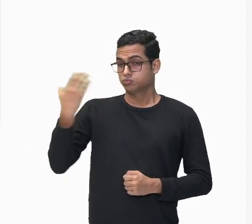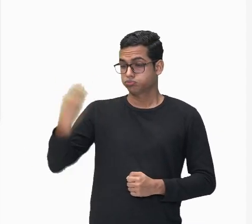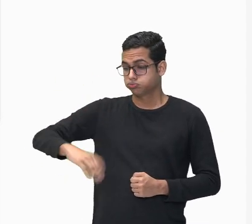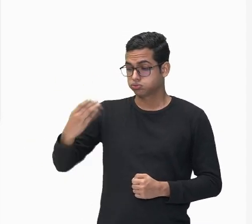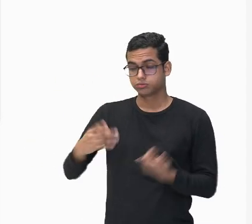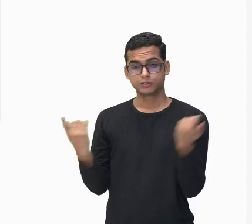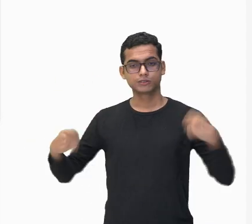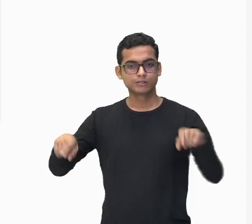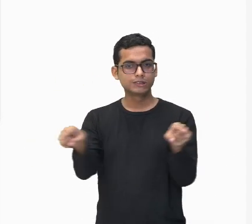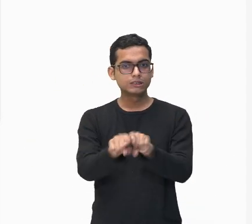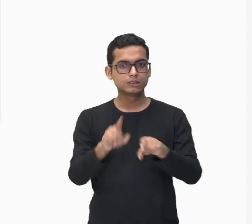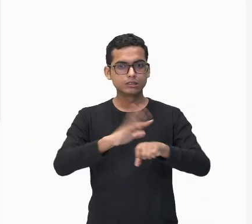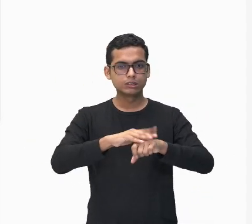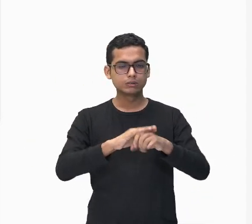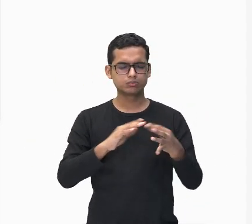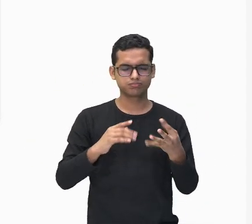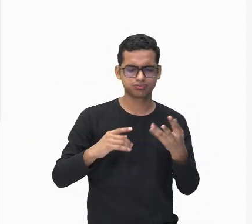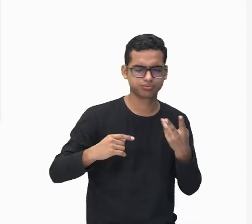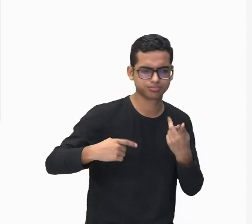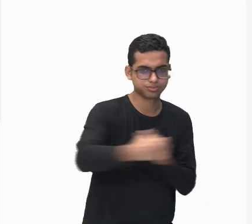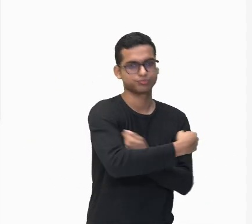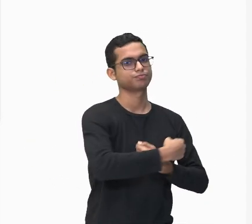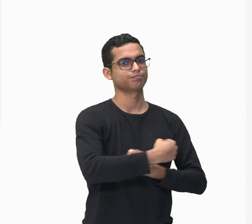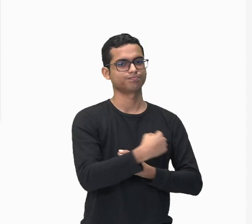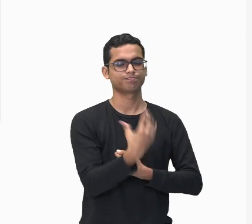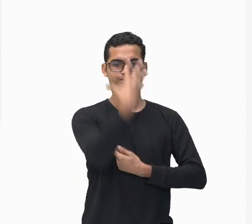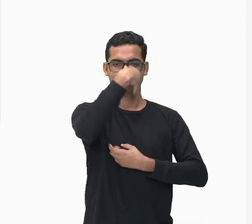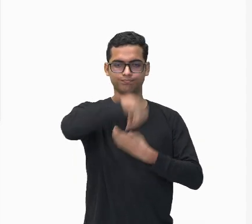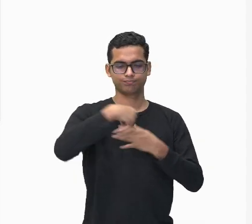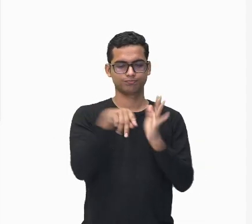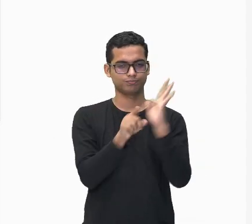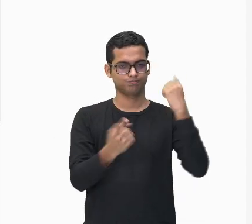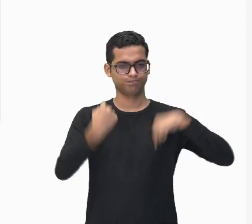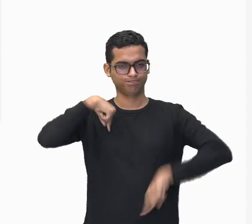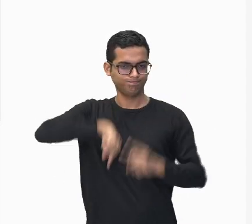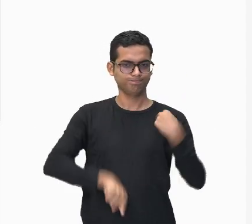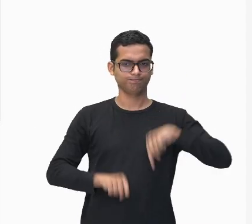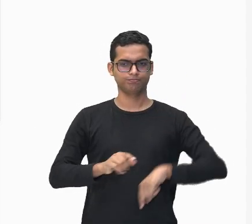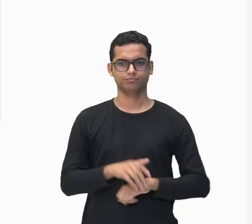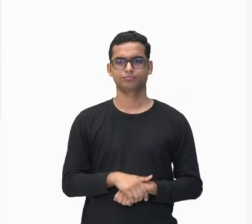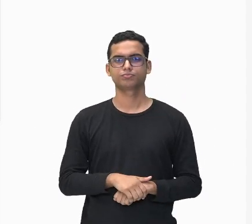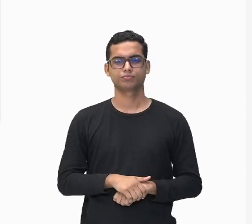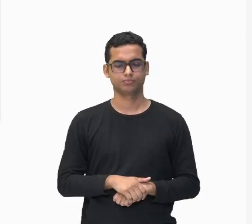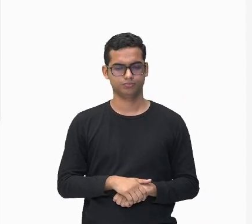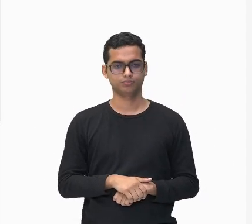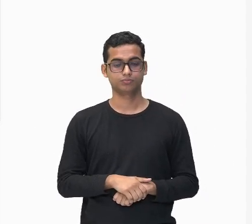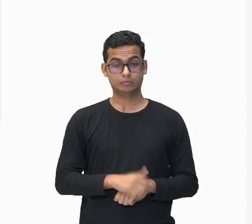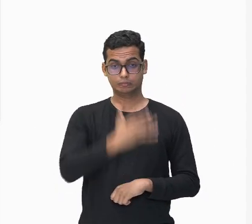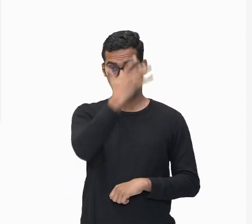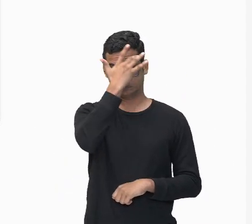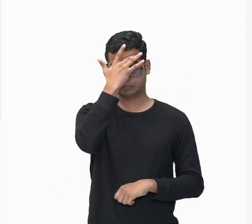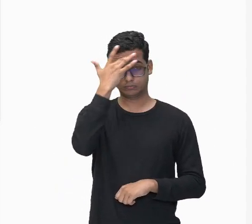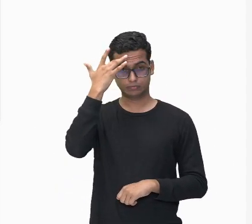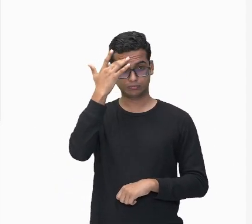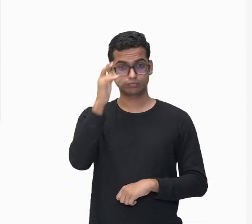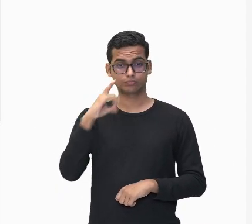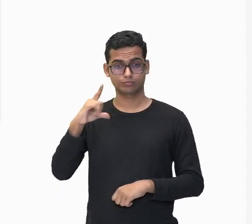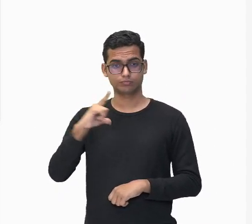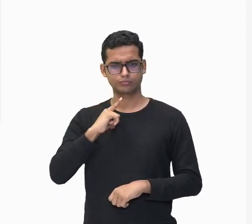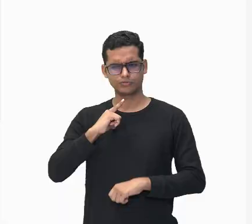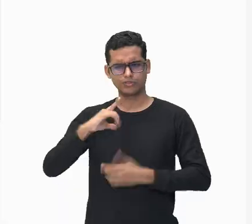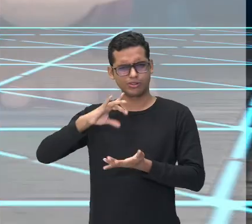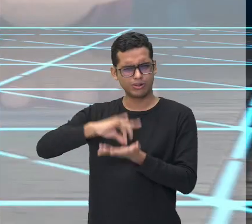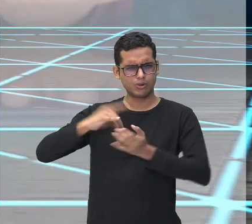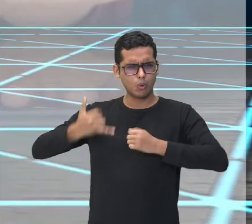pode ter outras doenças instaladas ali no seu organismo. Então, uma pessoa que é obesa, ela